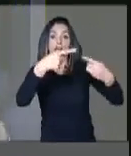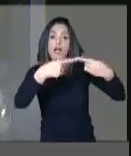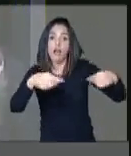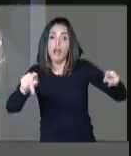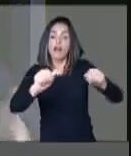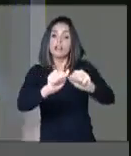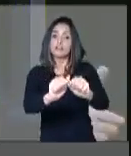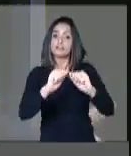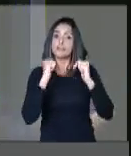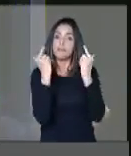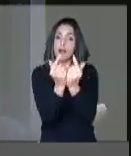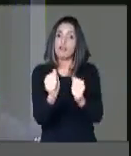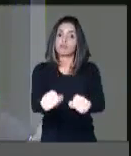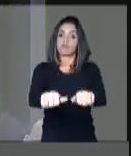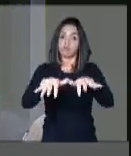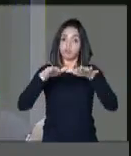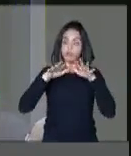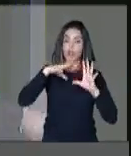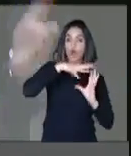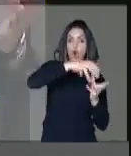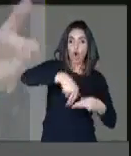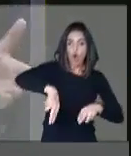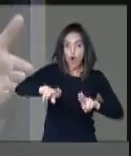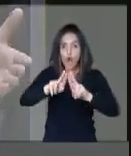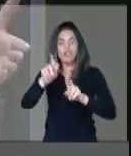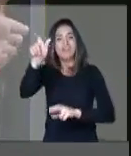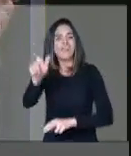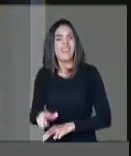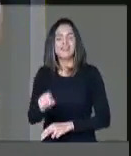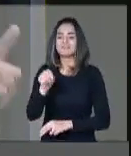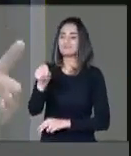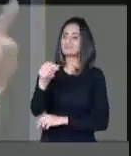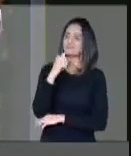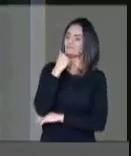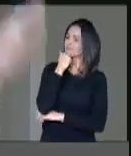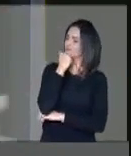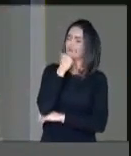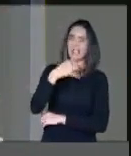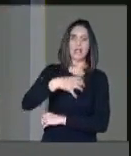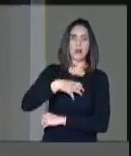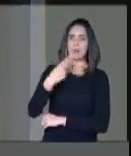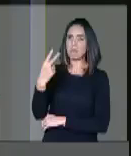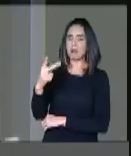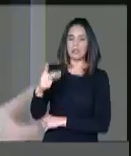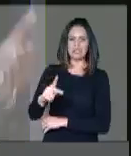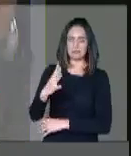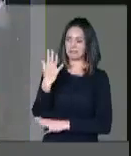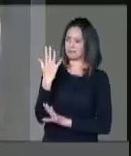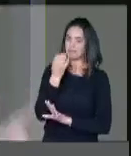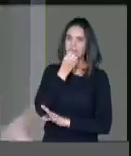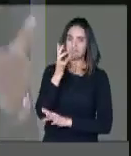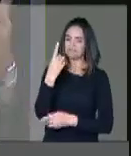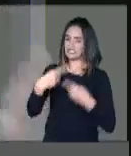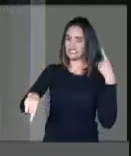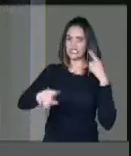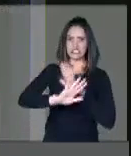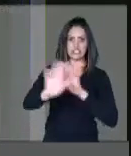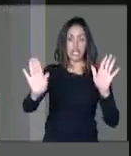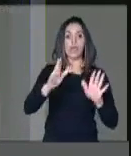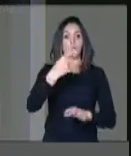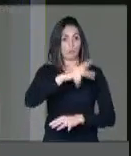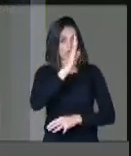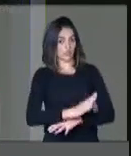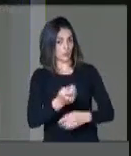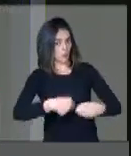Assembleia Geral das Nações Unidas, como alguém com comportamento repugnante. Não é disso que o